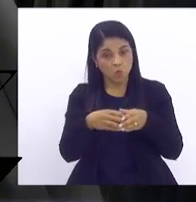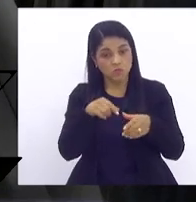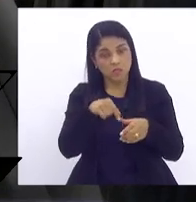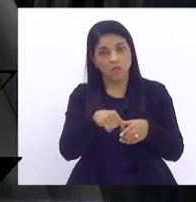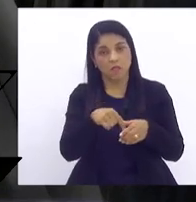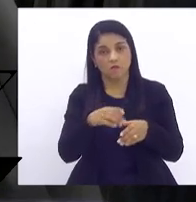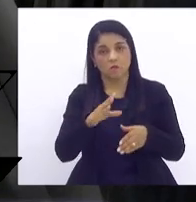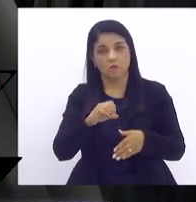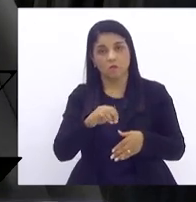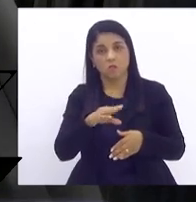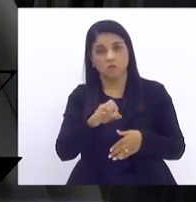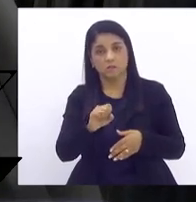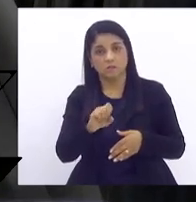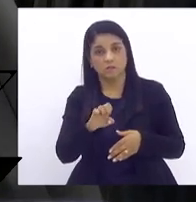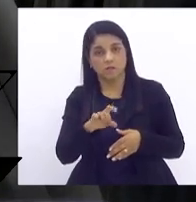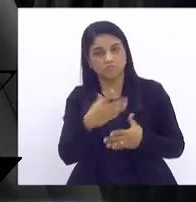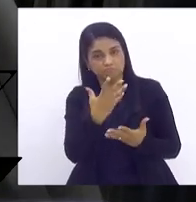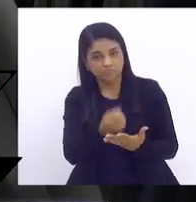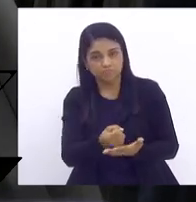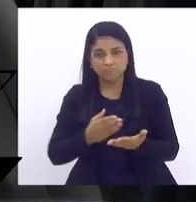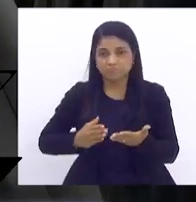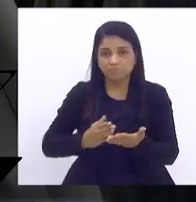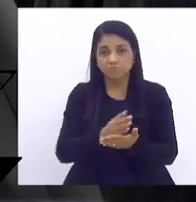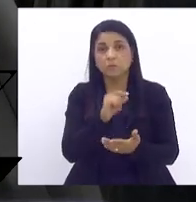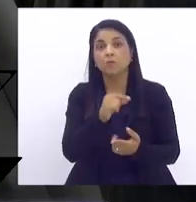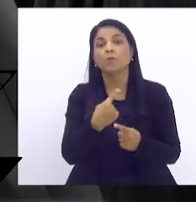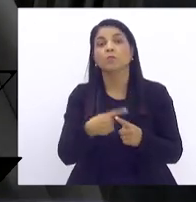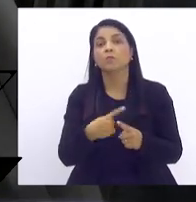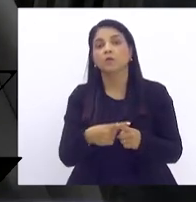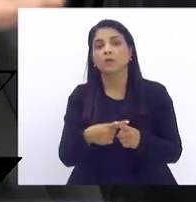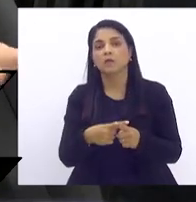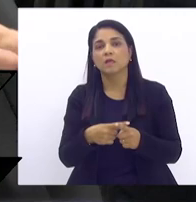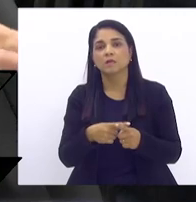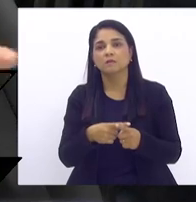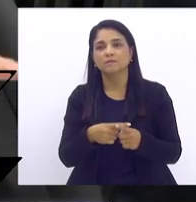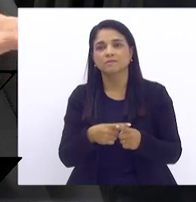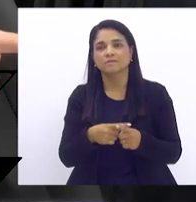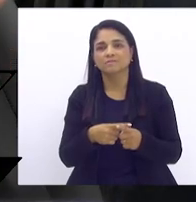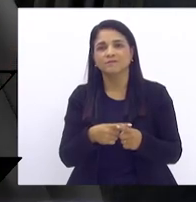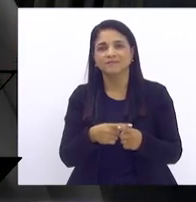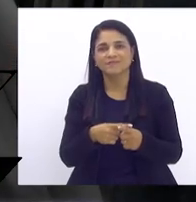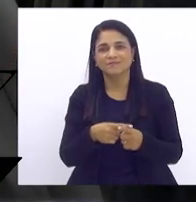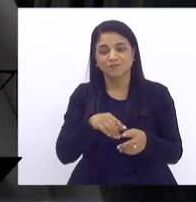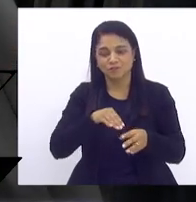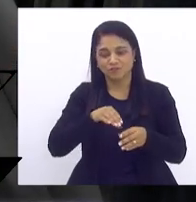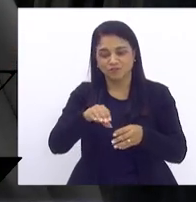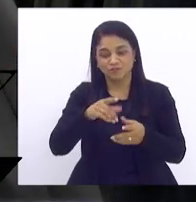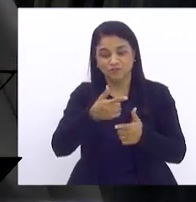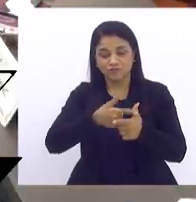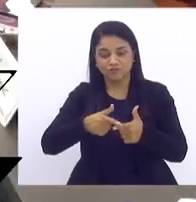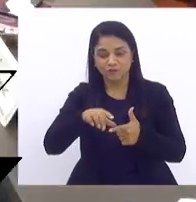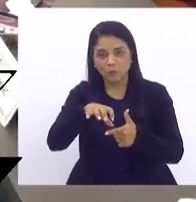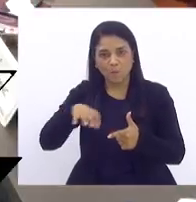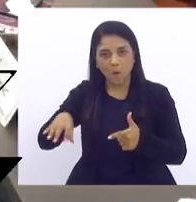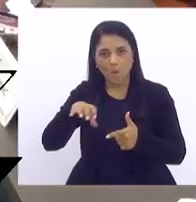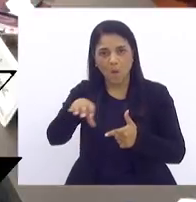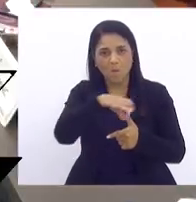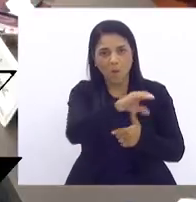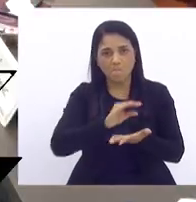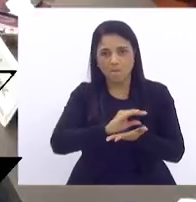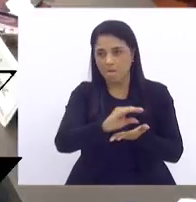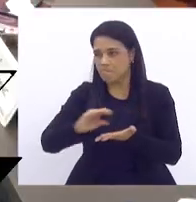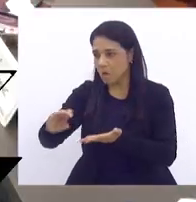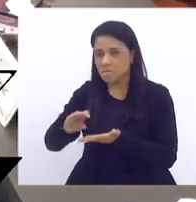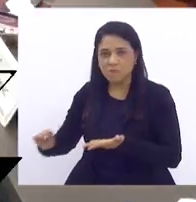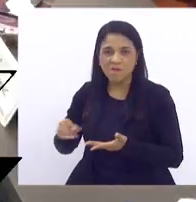conselho aprovou? Porque todo mundo pegou um pedaço da outorga. Me permite, deputado Cozolino, na verdade, a